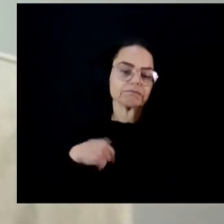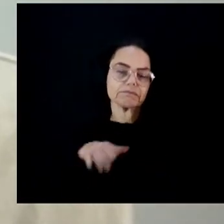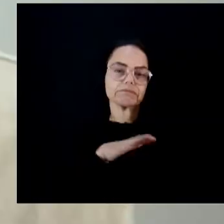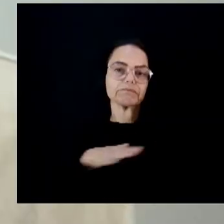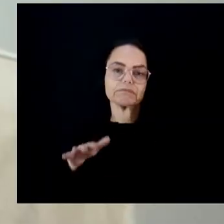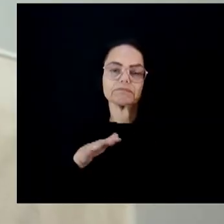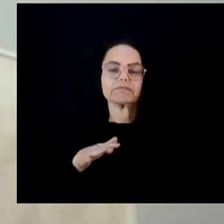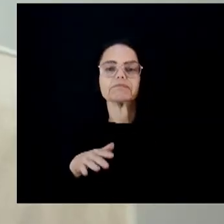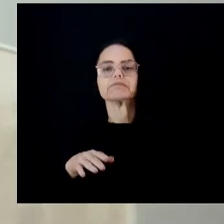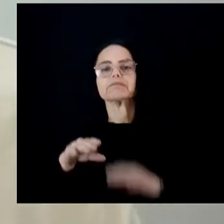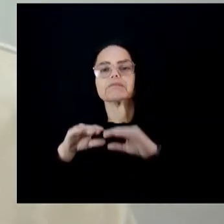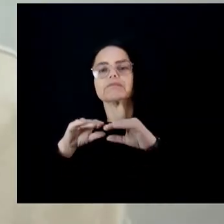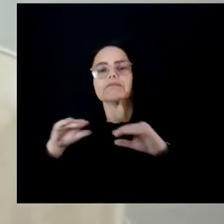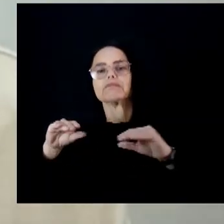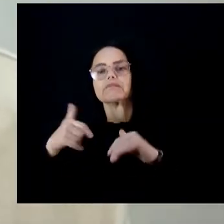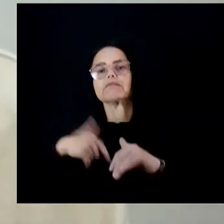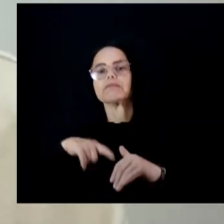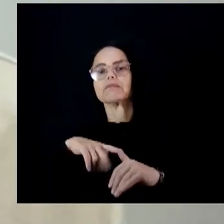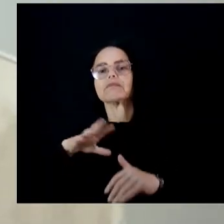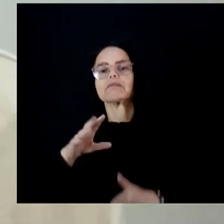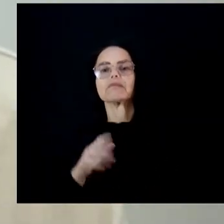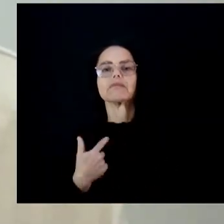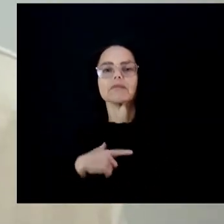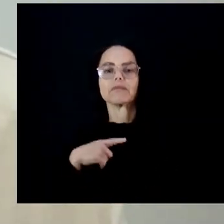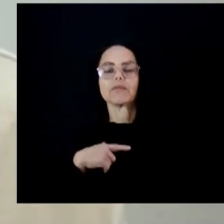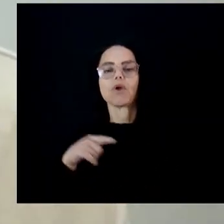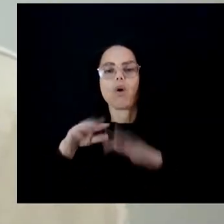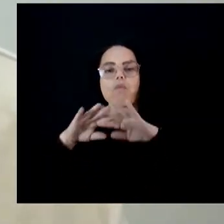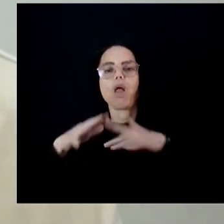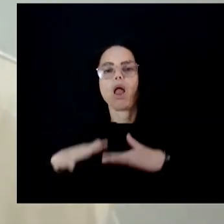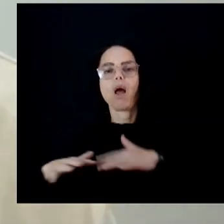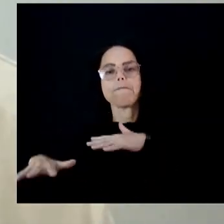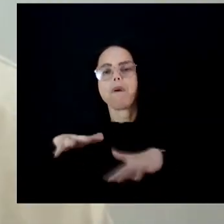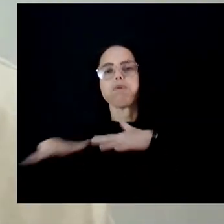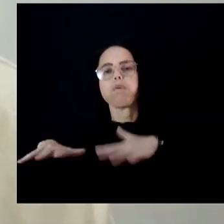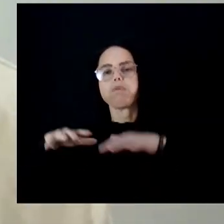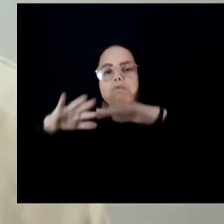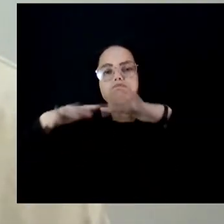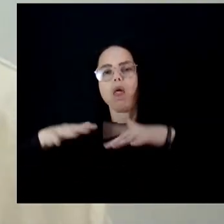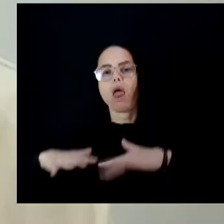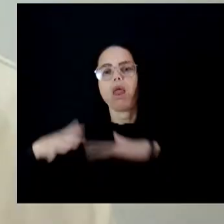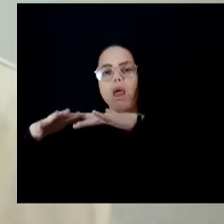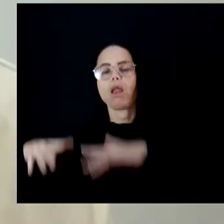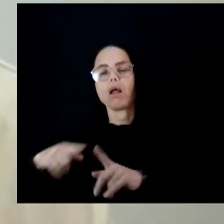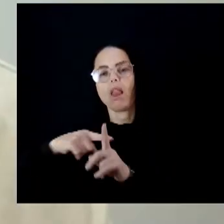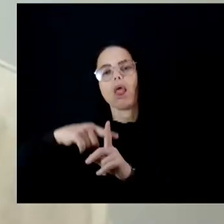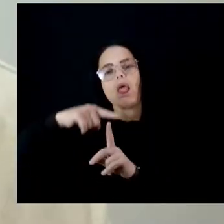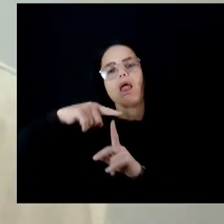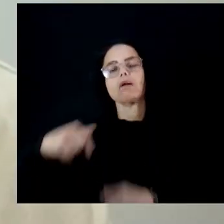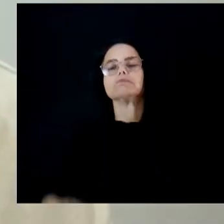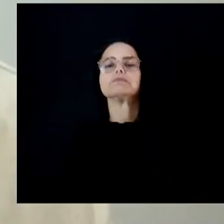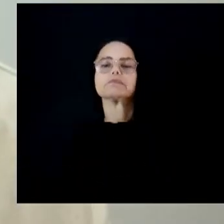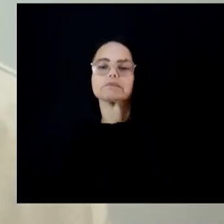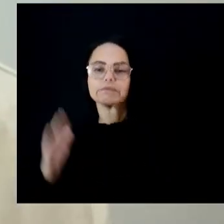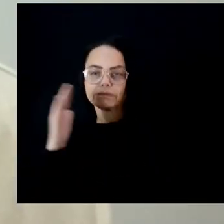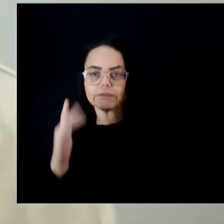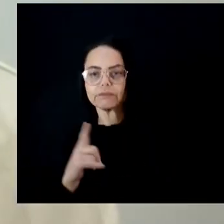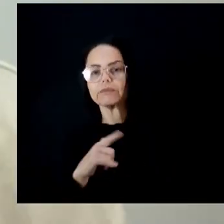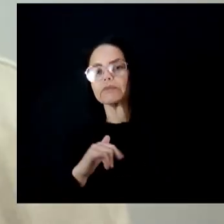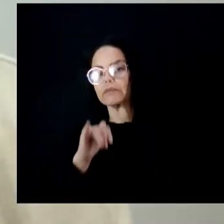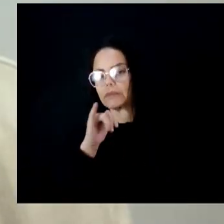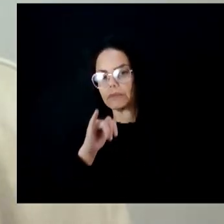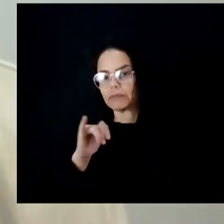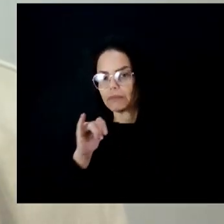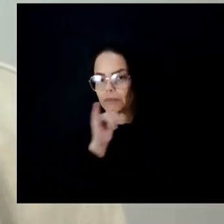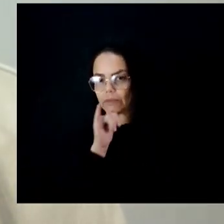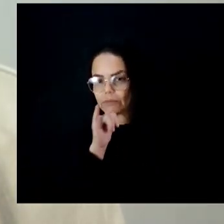mas a gente ainda registra. E esses terremotos também eles não têm uma magnitude tão alta, né? mas no Brasil, por exemplo, a gente ainda